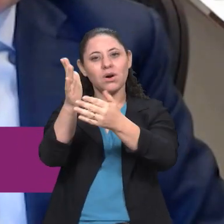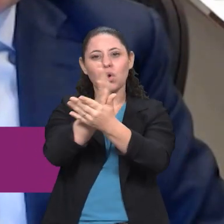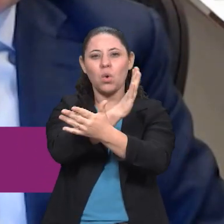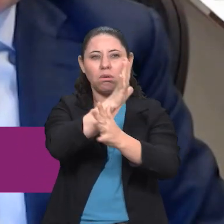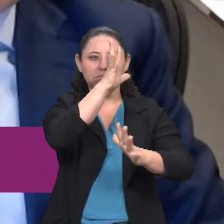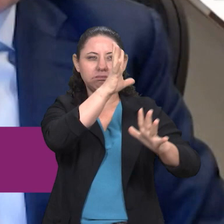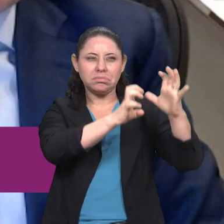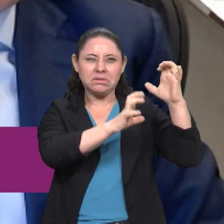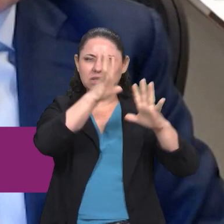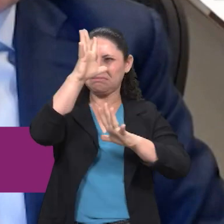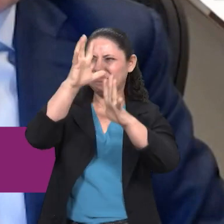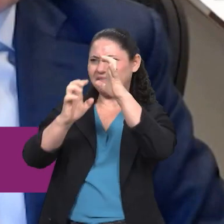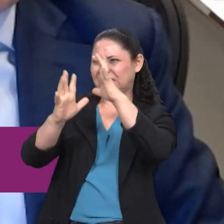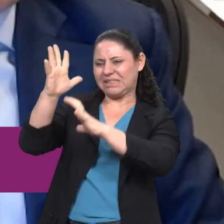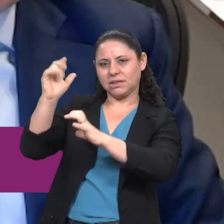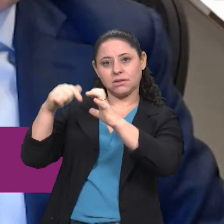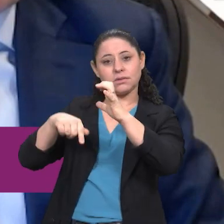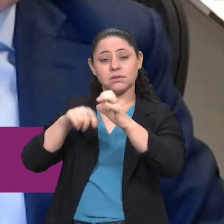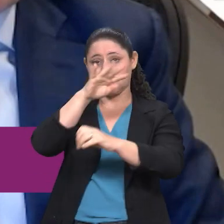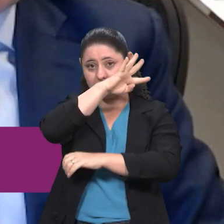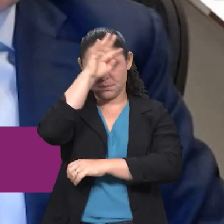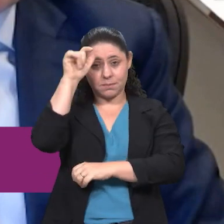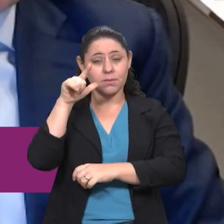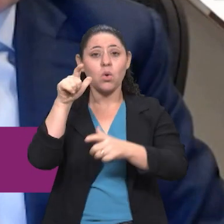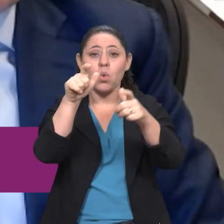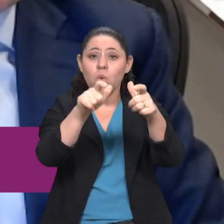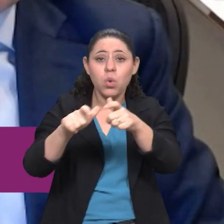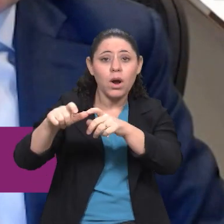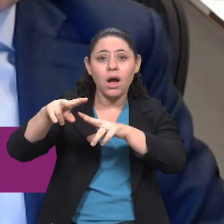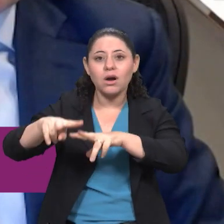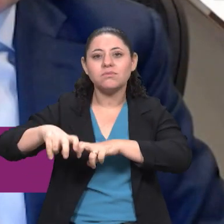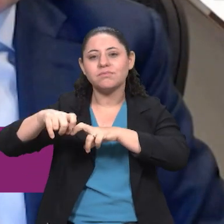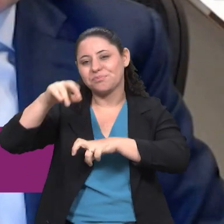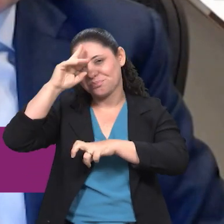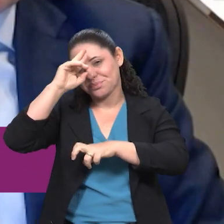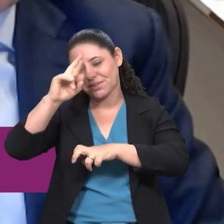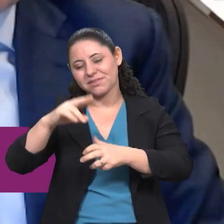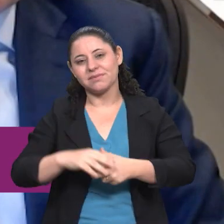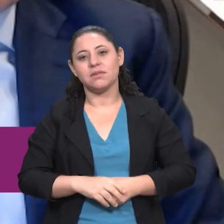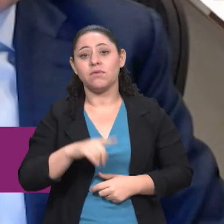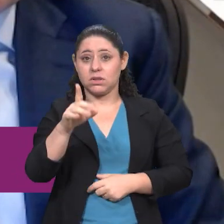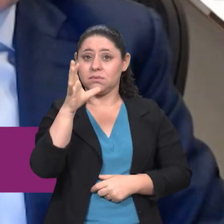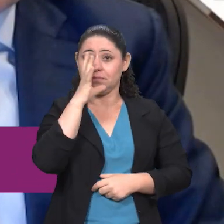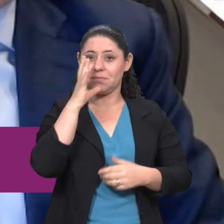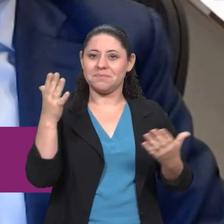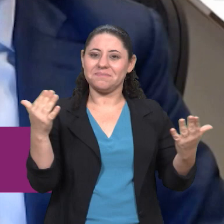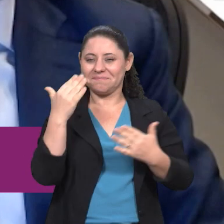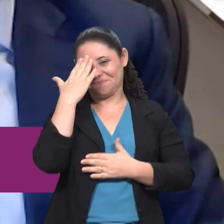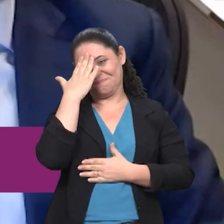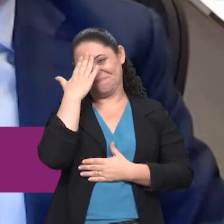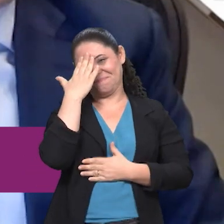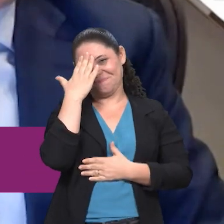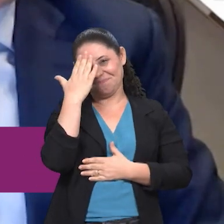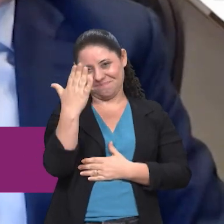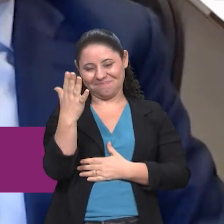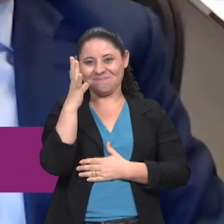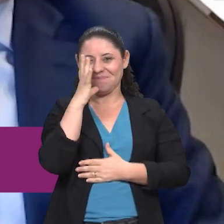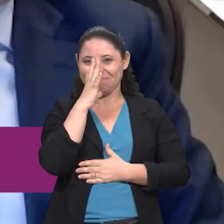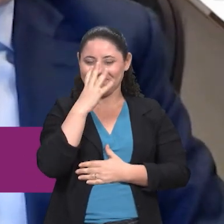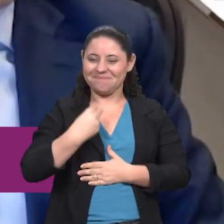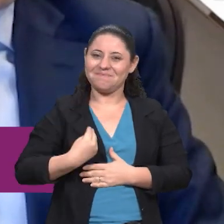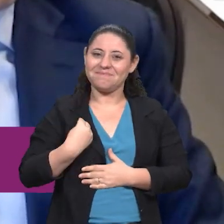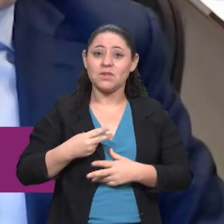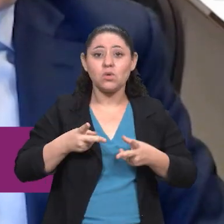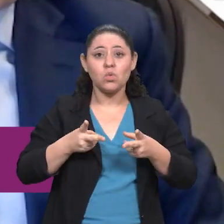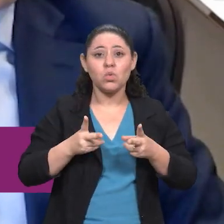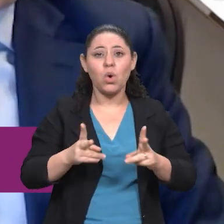nossa edição de alguns conflitos que ocorrem aqui no Mato Grosso do Sul, em áreas rurais. Então, para você que nos acompanhou, obrigada